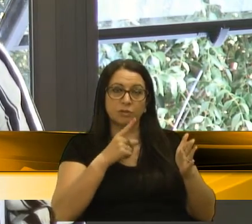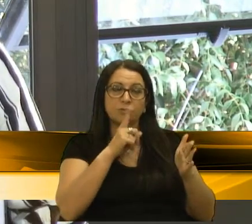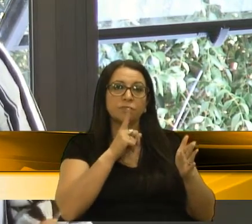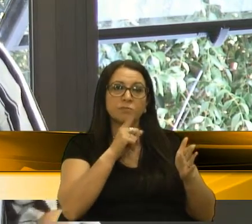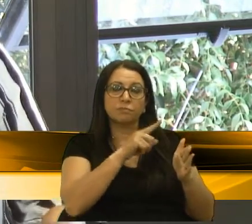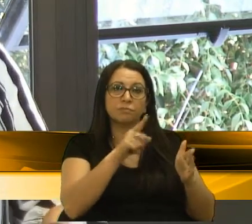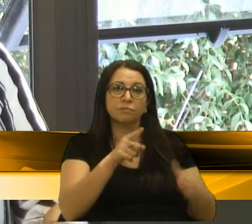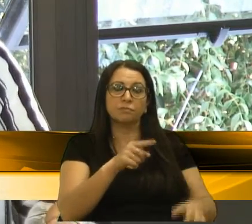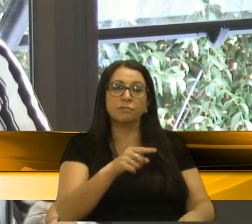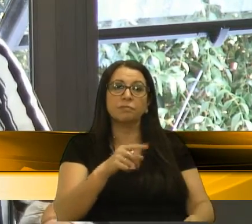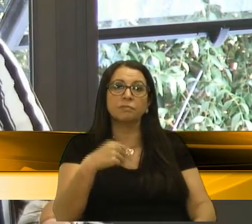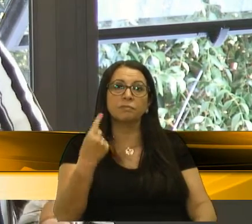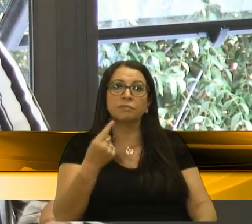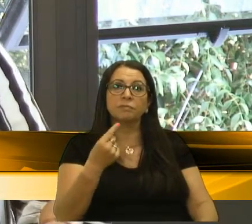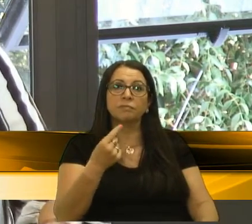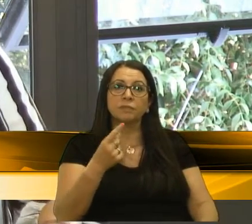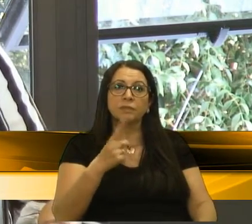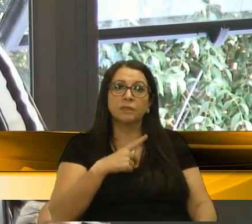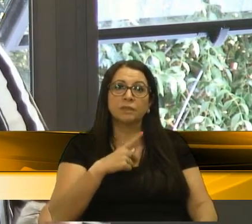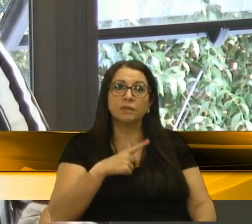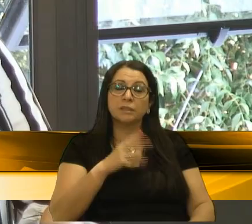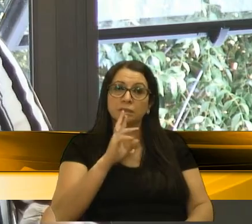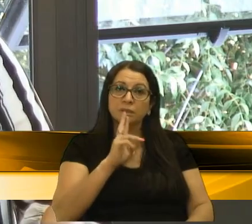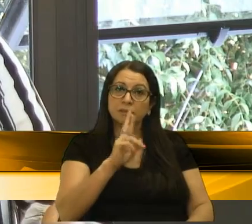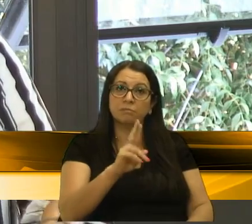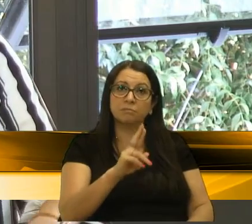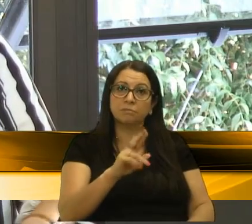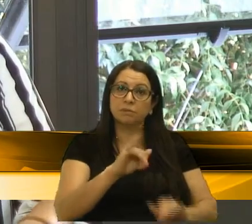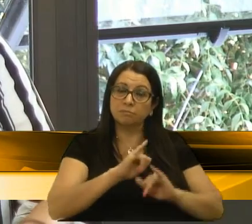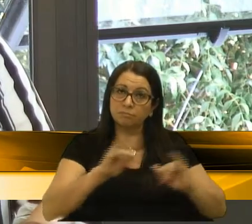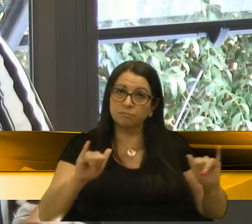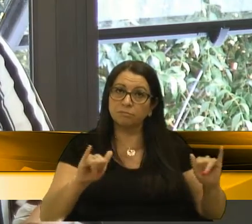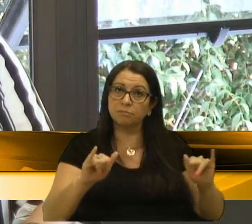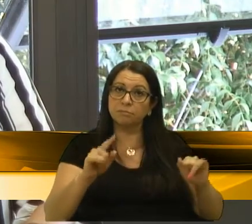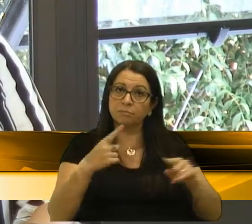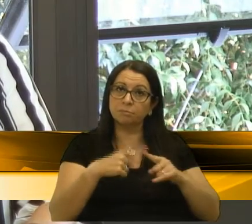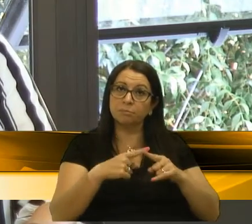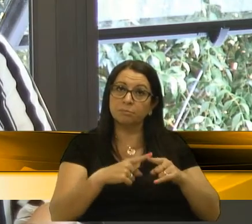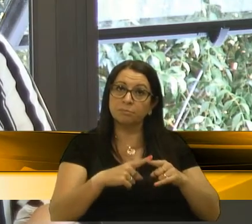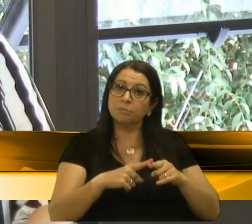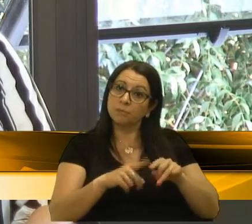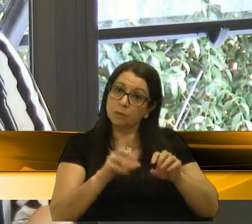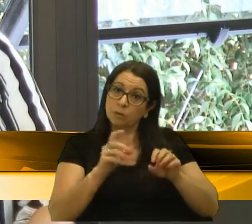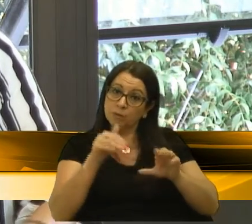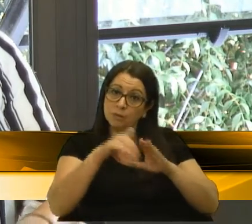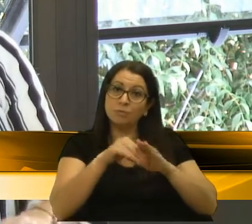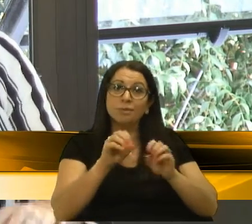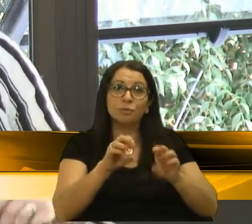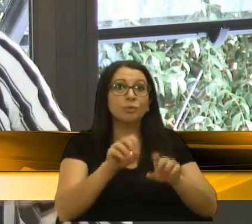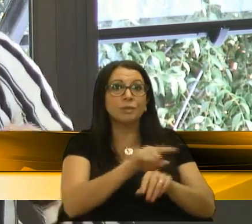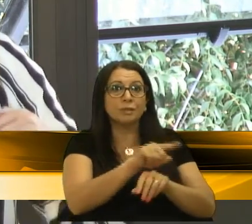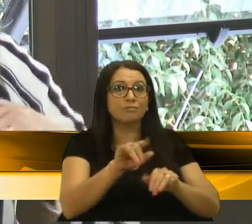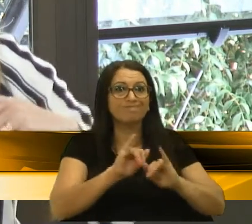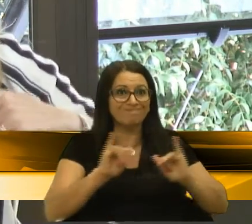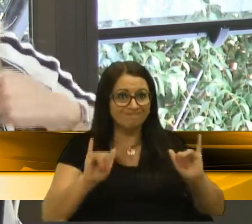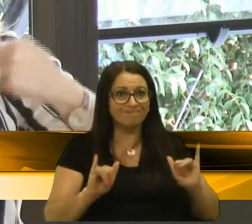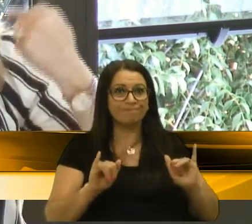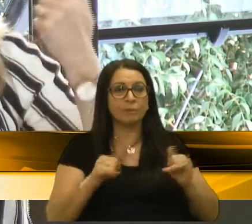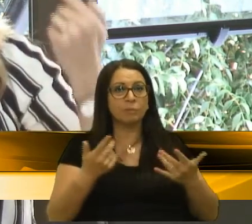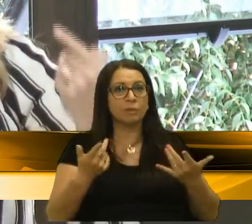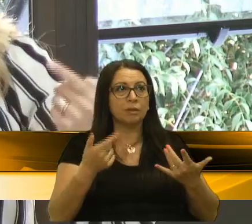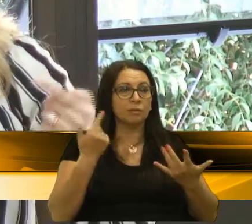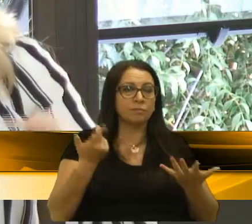trouxe, que hajam respostas públicas, porque isso é educativo, né? Porque, senão, acaba